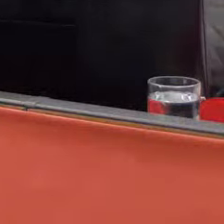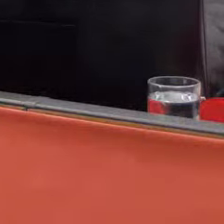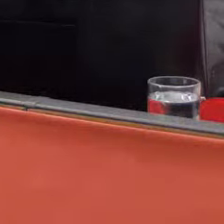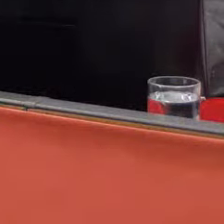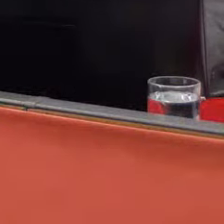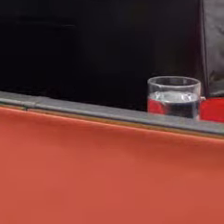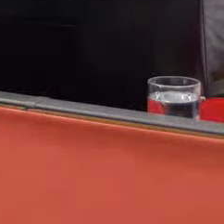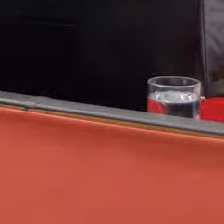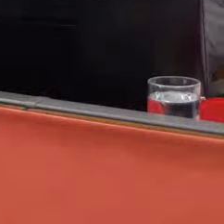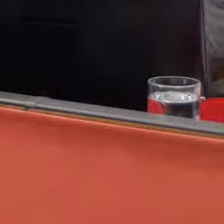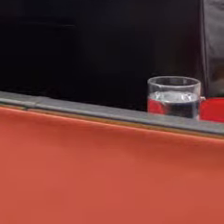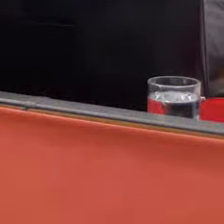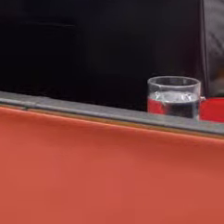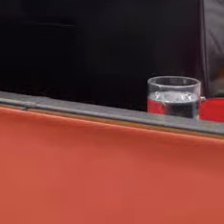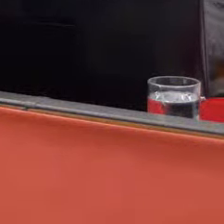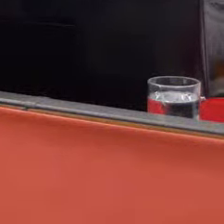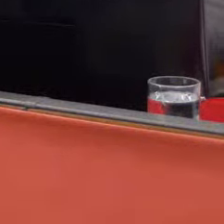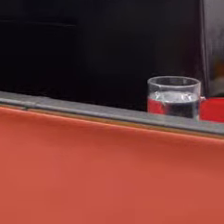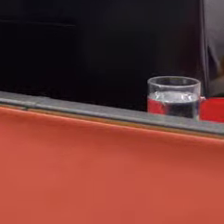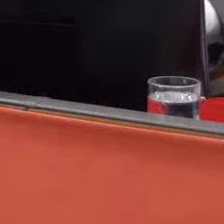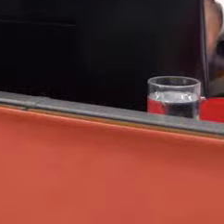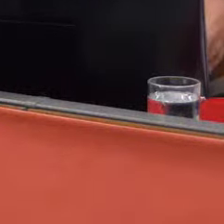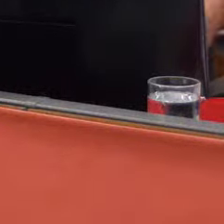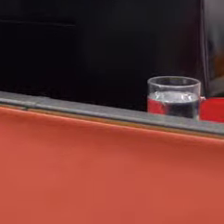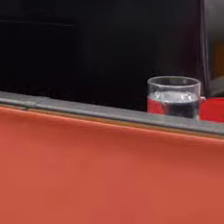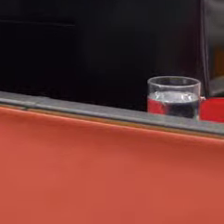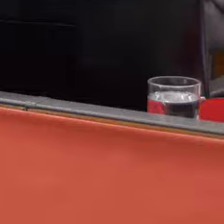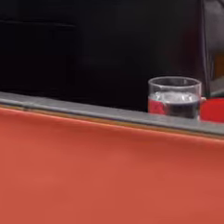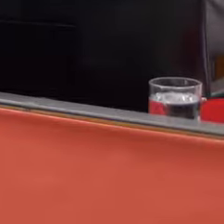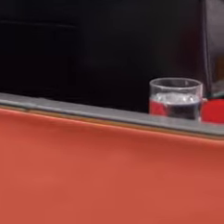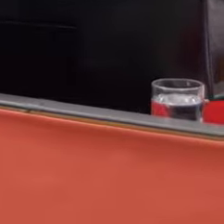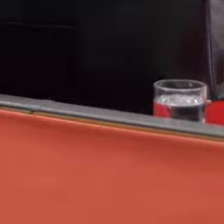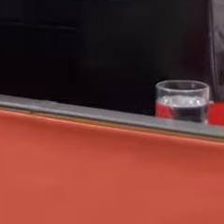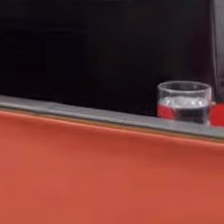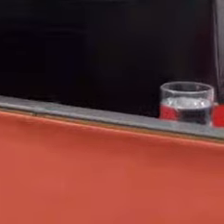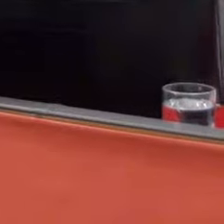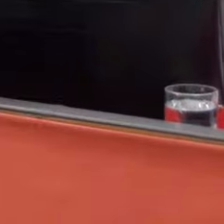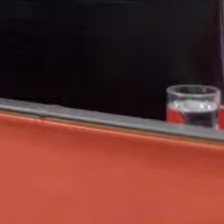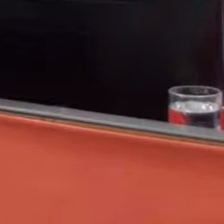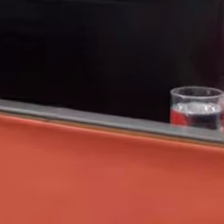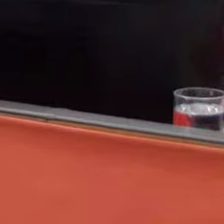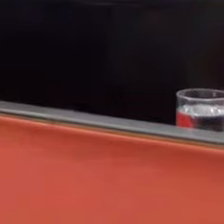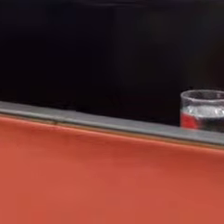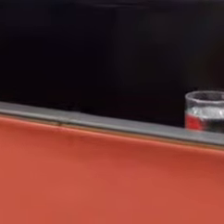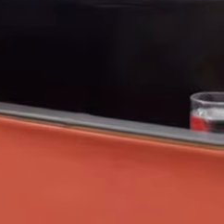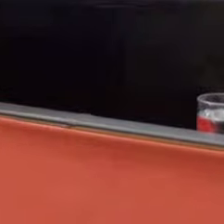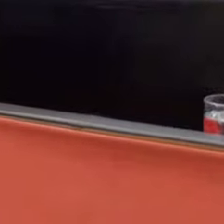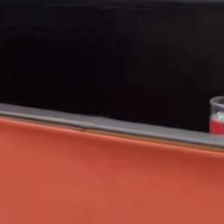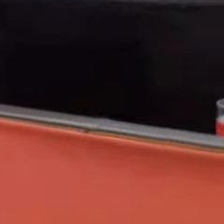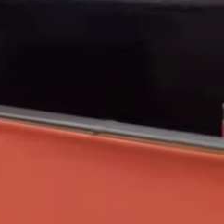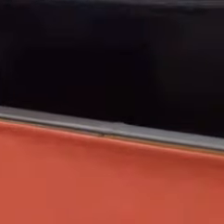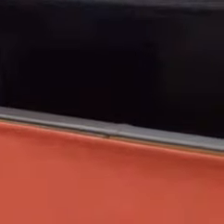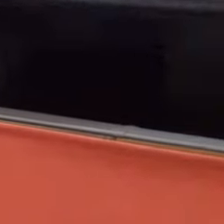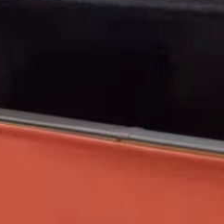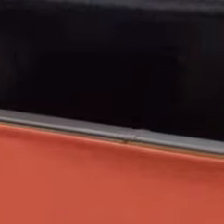nossa bom Deputado Obrigada pela pergunta eh acho que a gente precisa ressaltar o o trabalho que o Estado faz junto